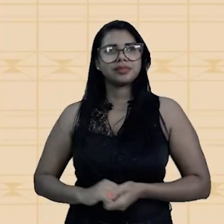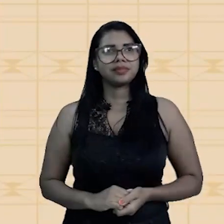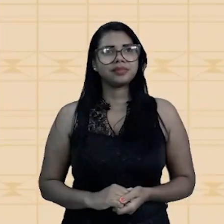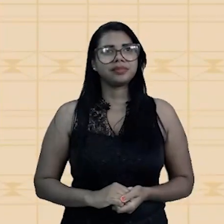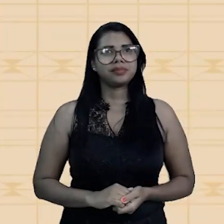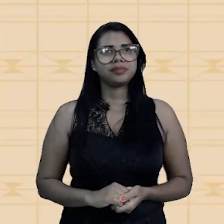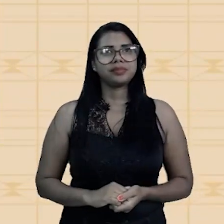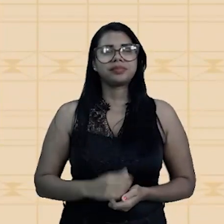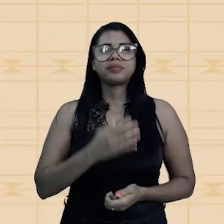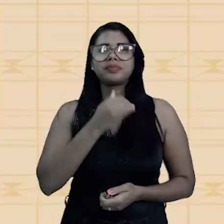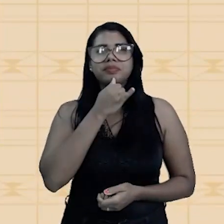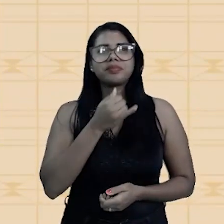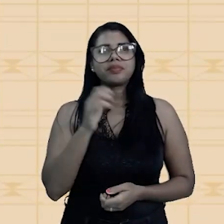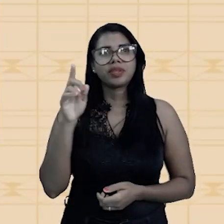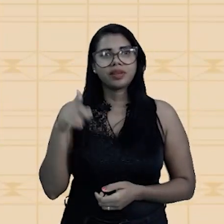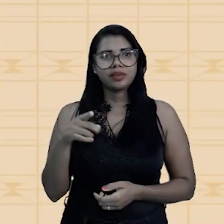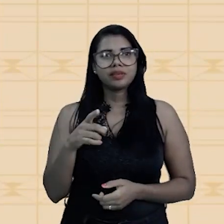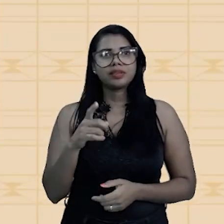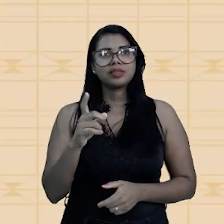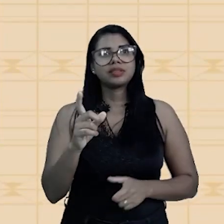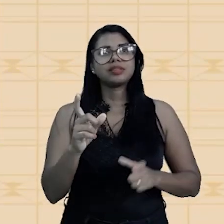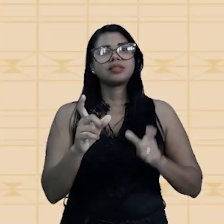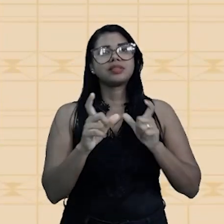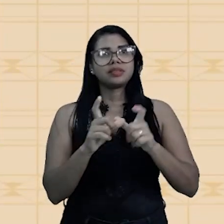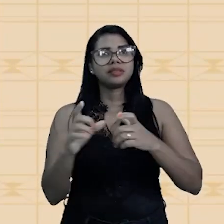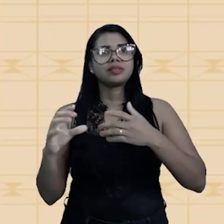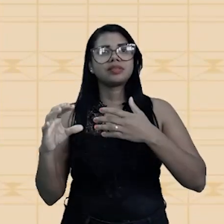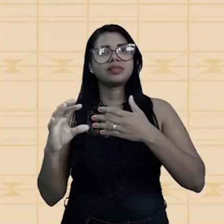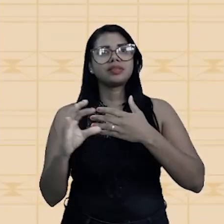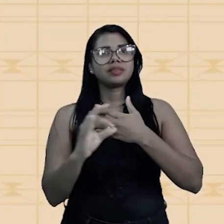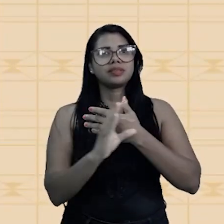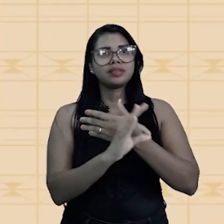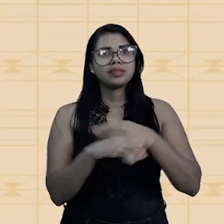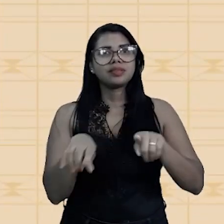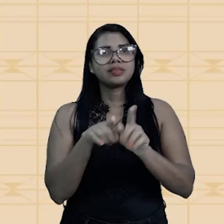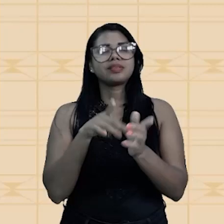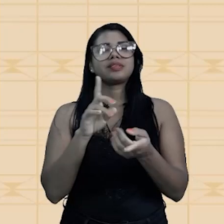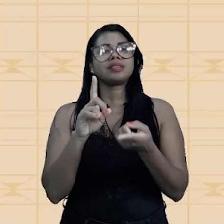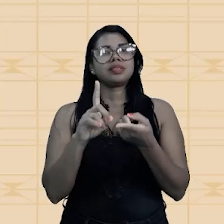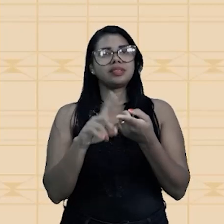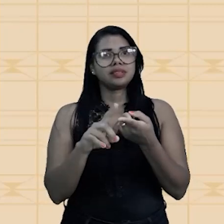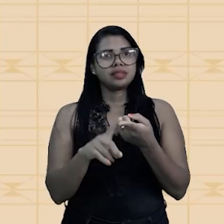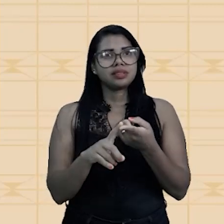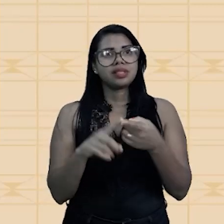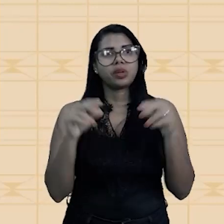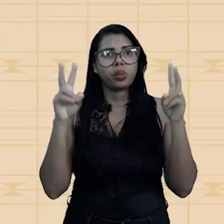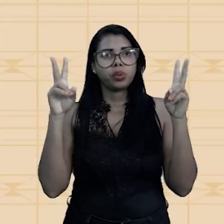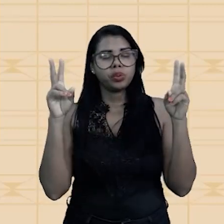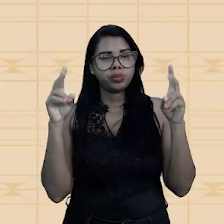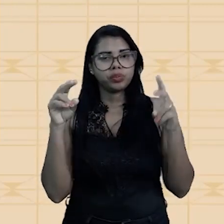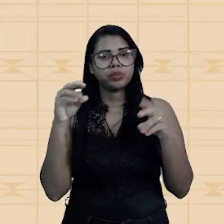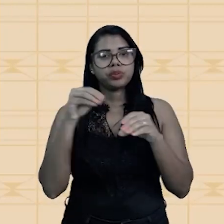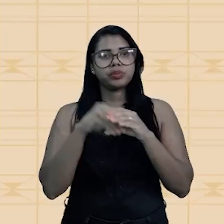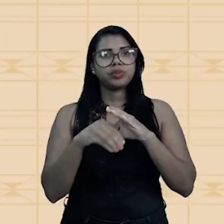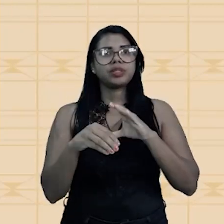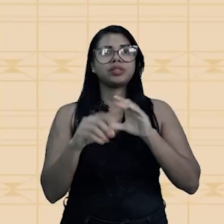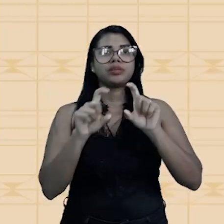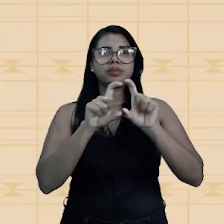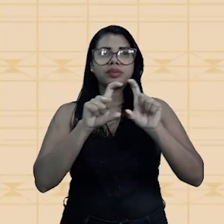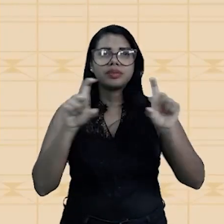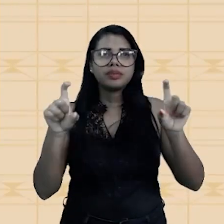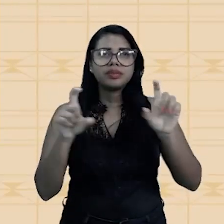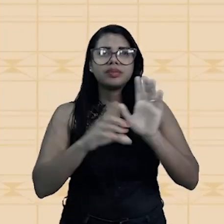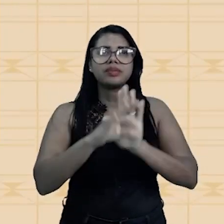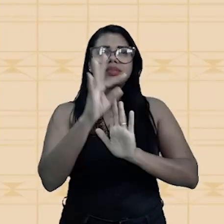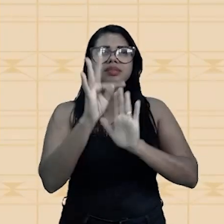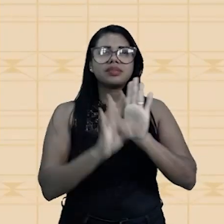a concordância também, né? A omissão de um termo dentro do verso, dentro de uma frase. A gente vai dar uma olhada quais